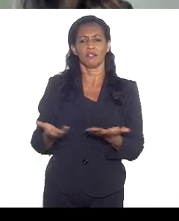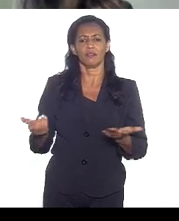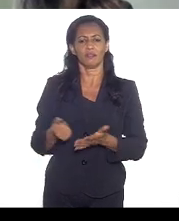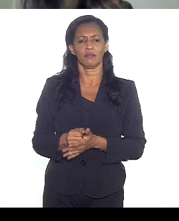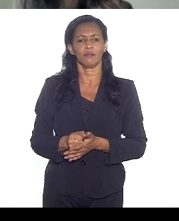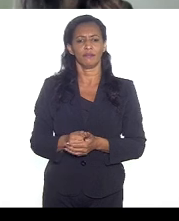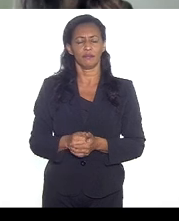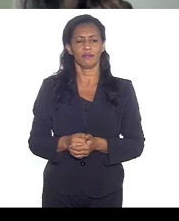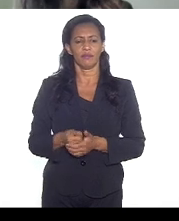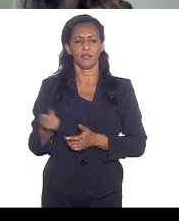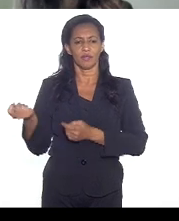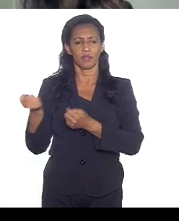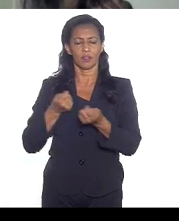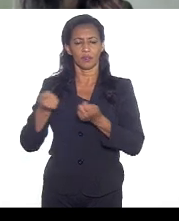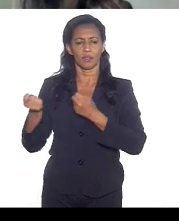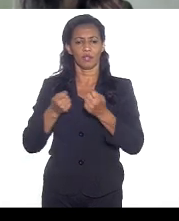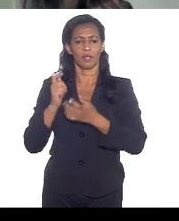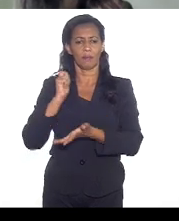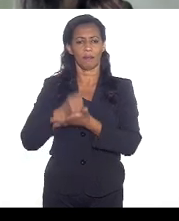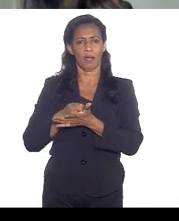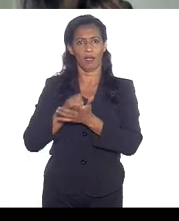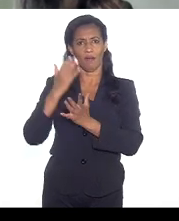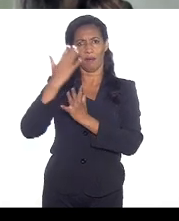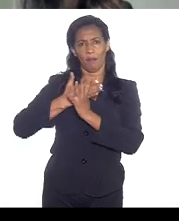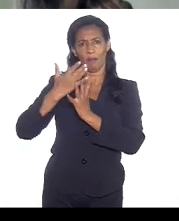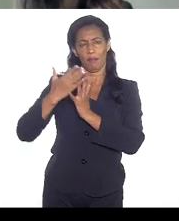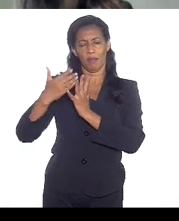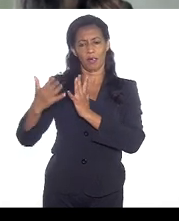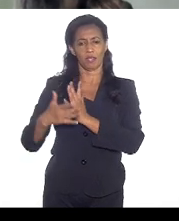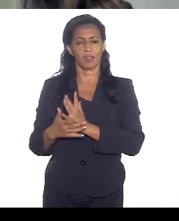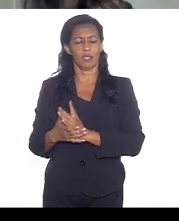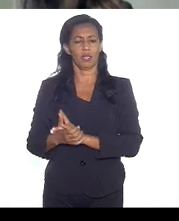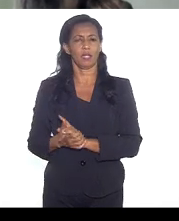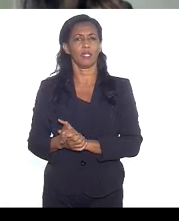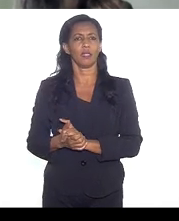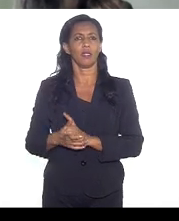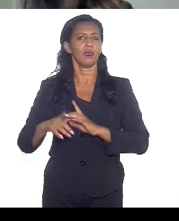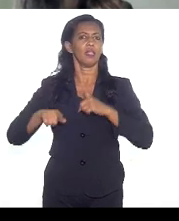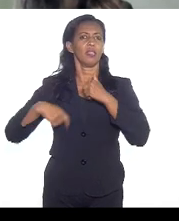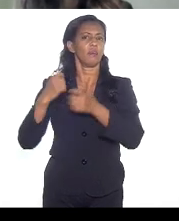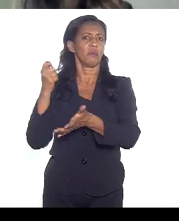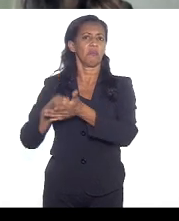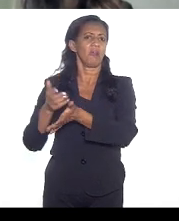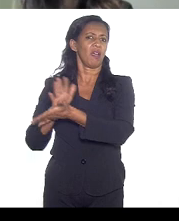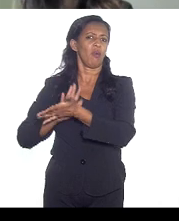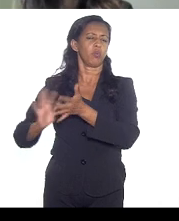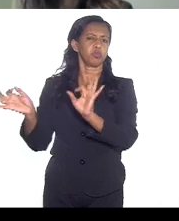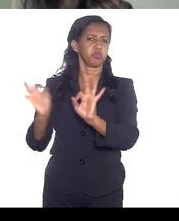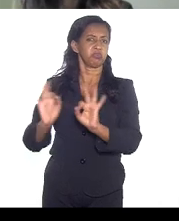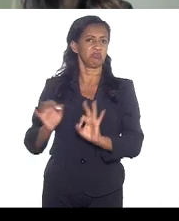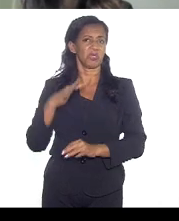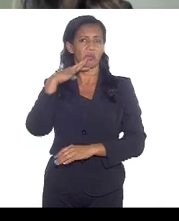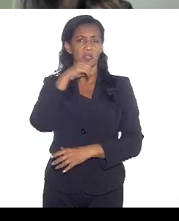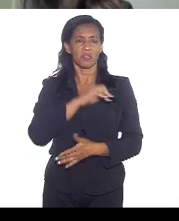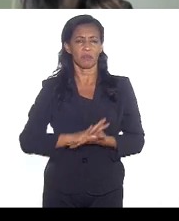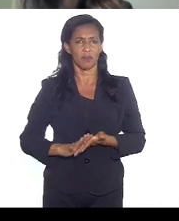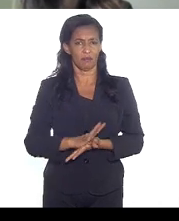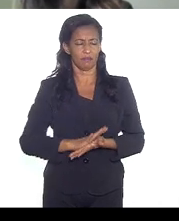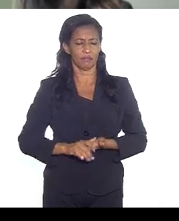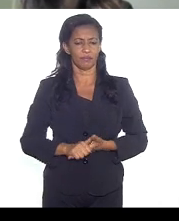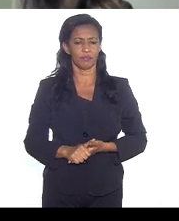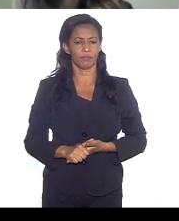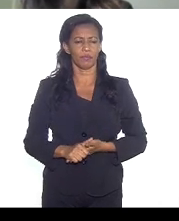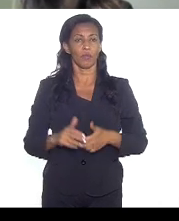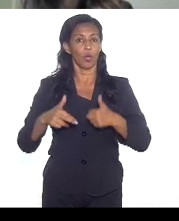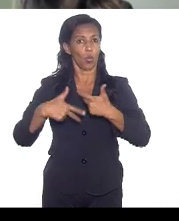o agente econômico pagava a primeira parcela, pagava a segunda parcela e depois não pagava mais e ninguém notava. Né?